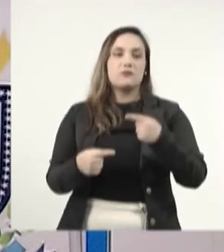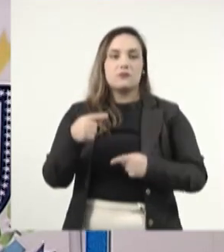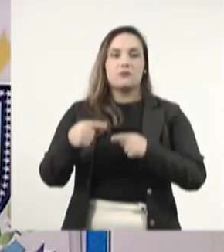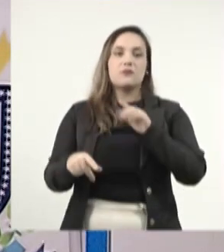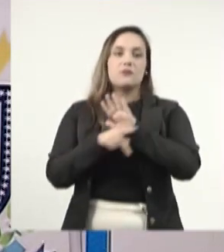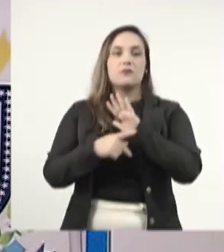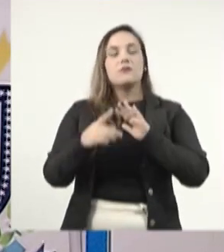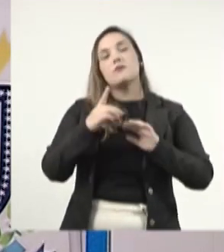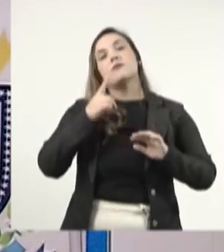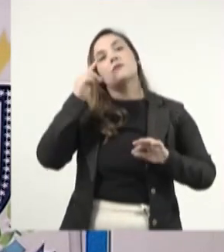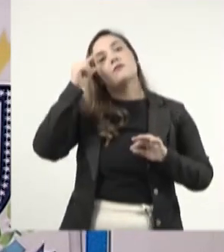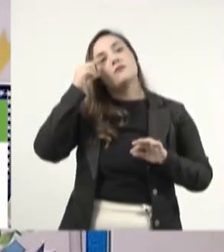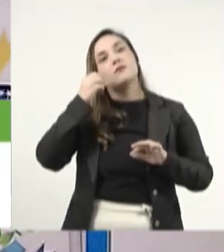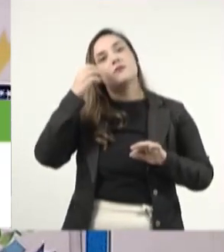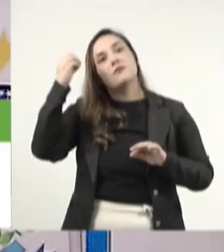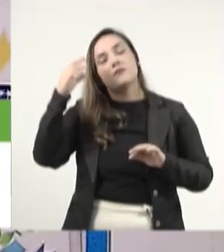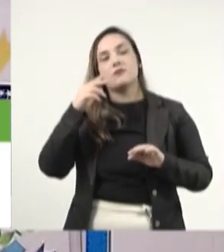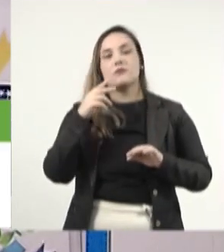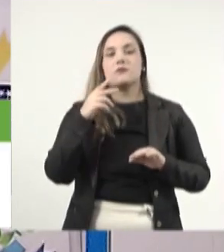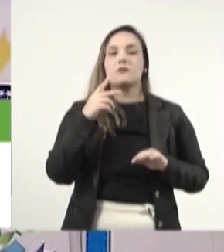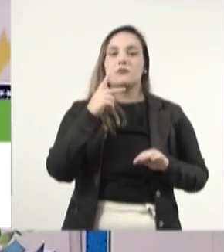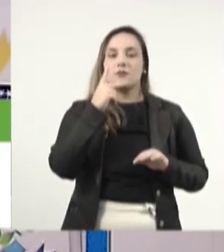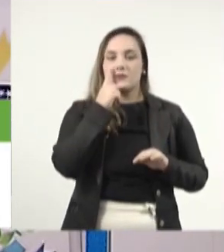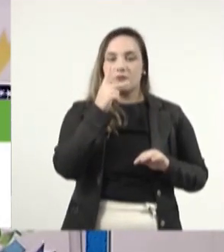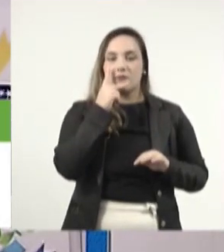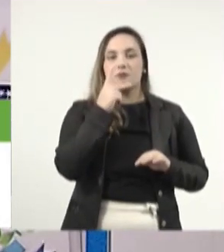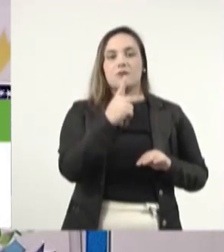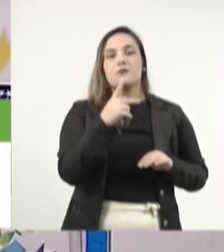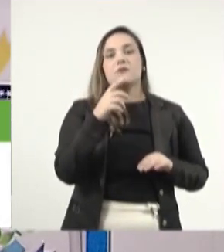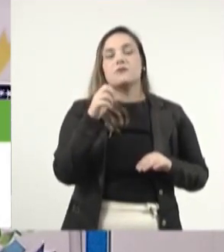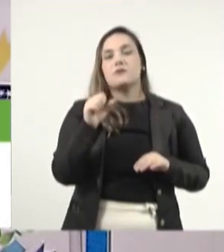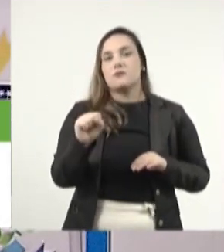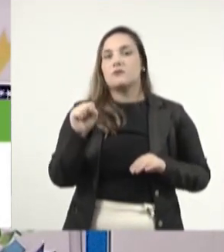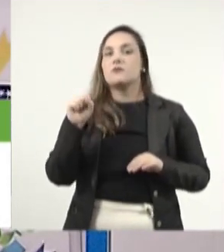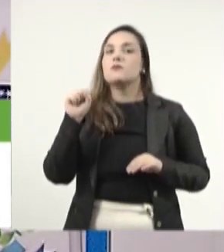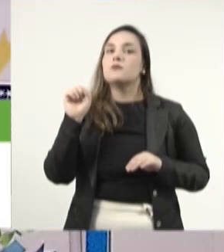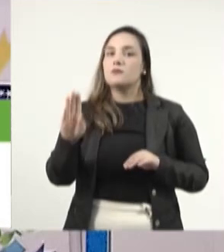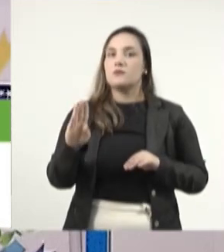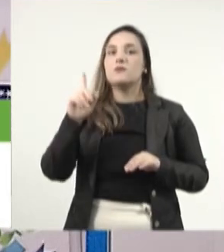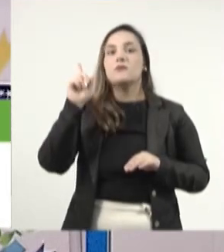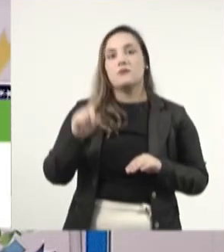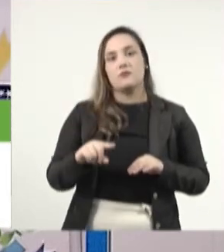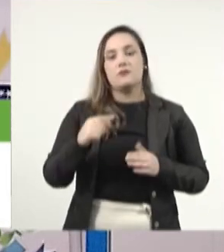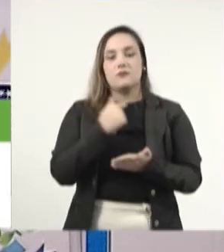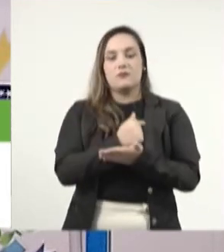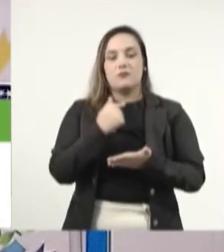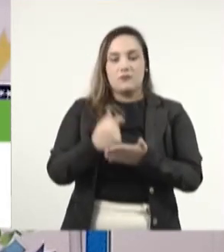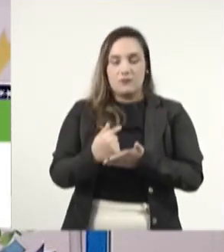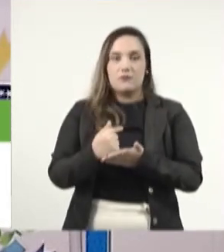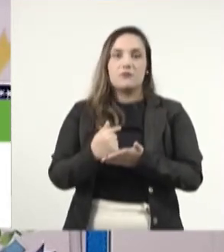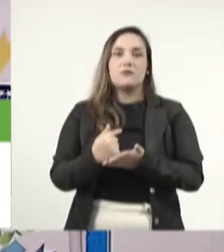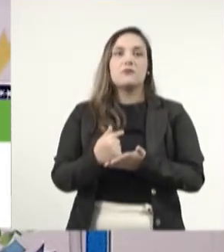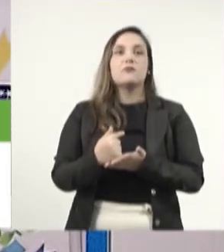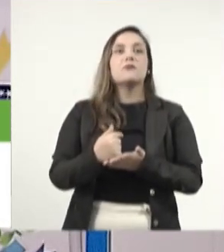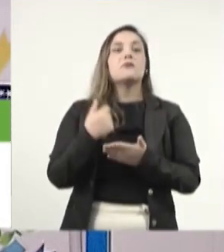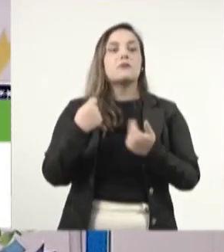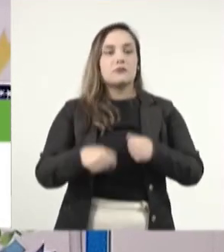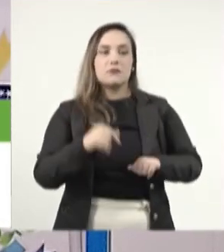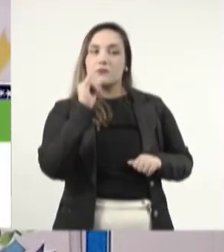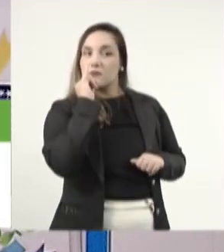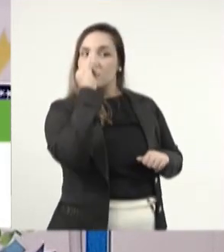autoria do deputado Pedrociano Neto, do PSD, e que obriga que os cartórios de registro civil